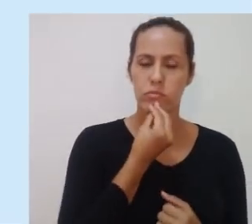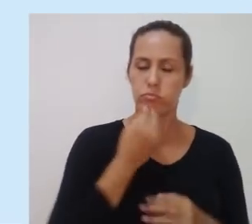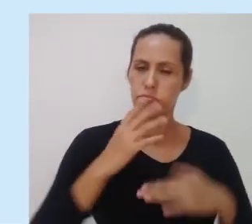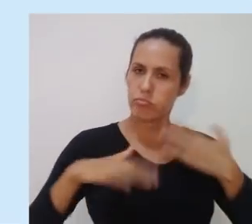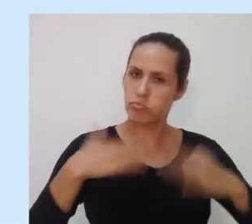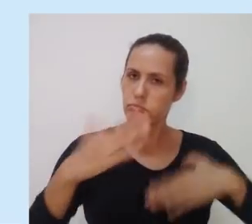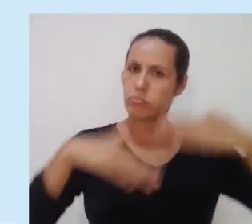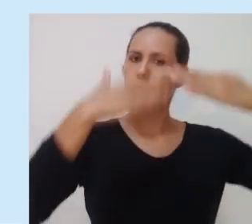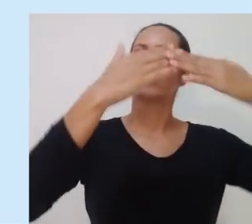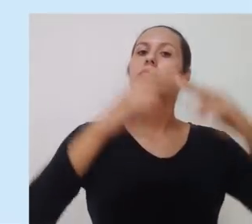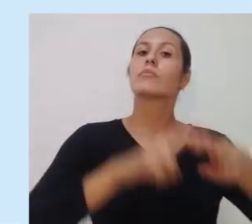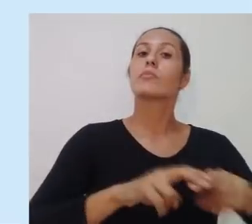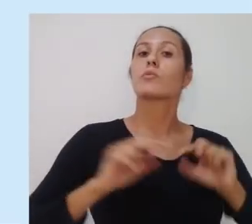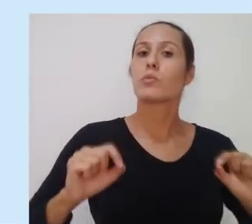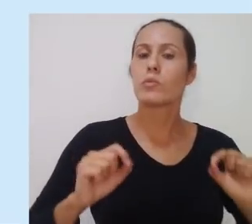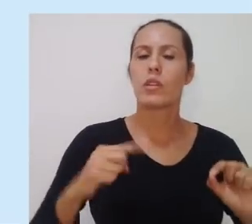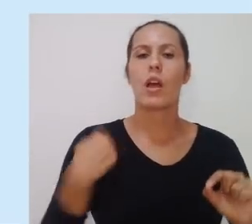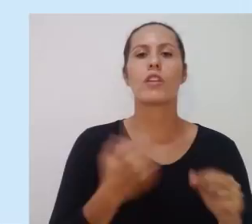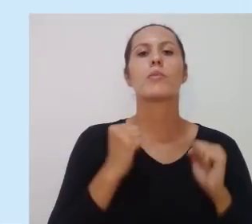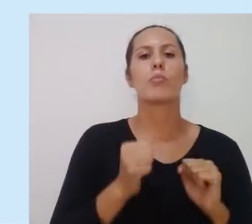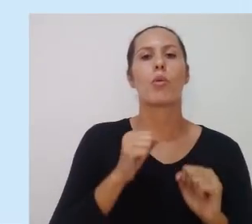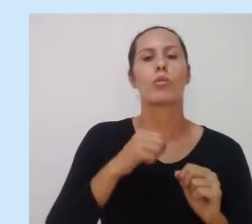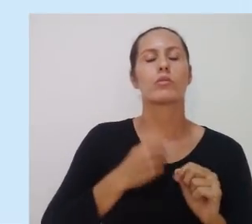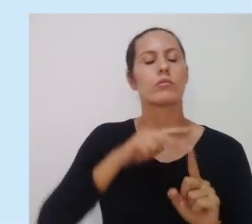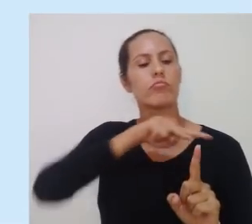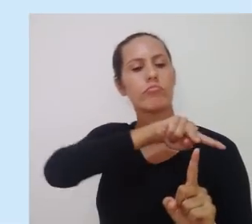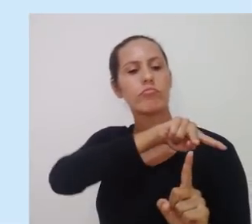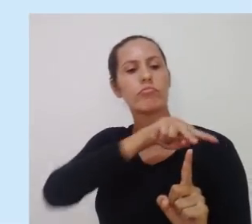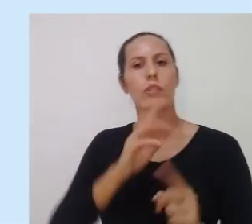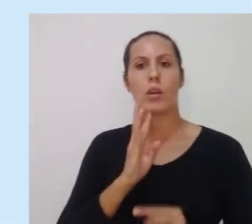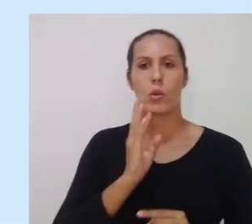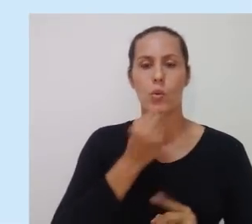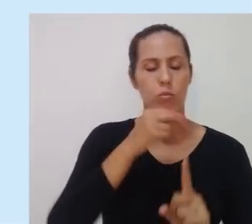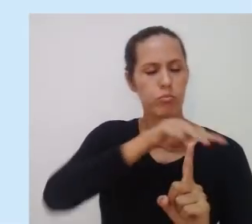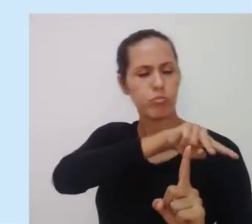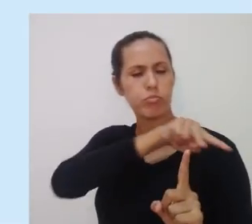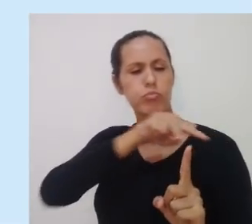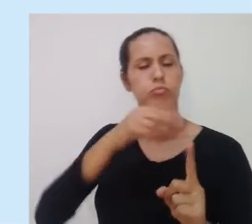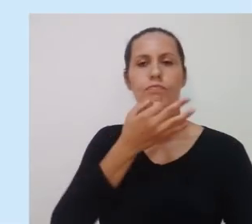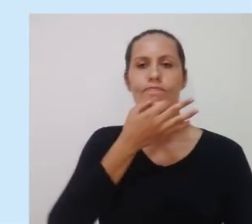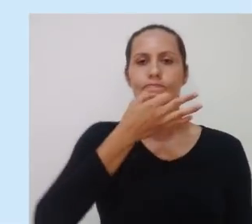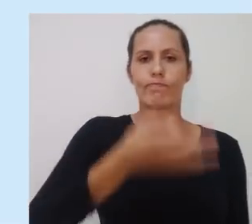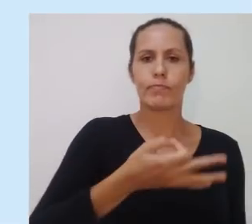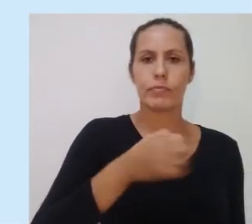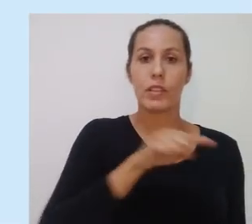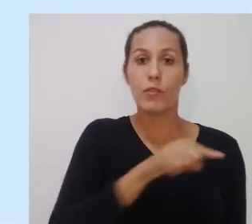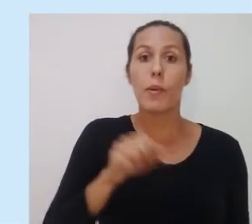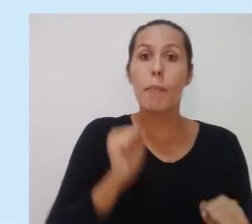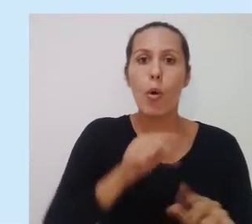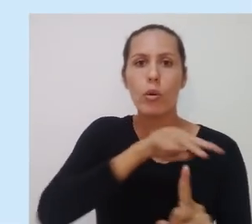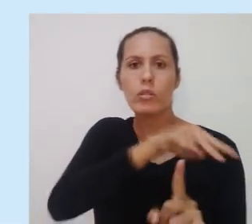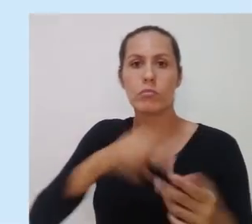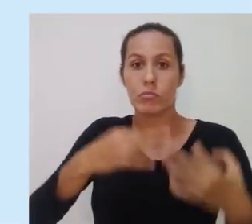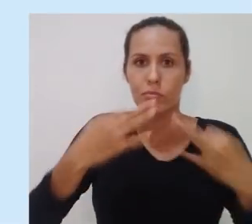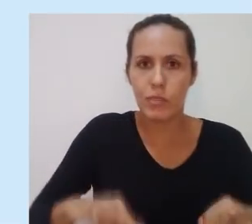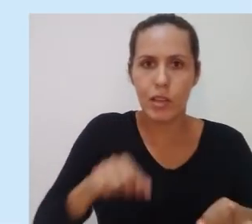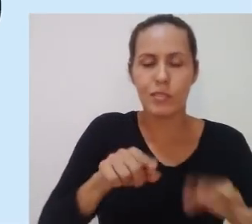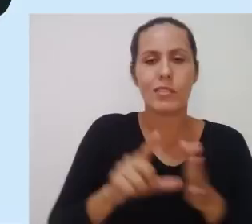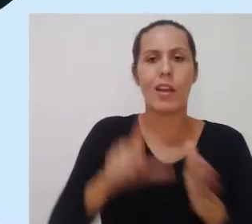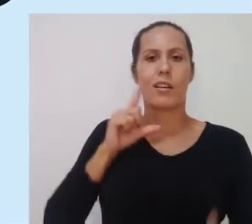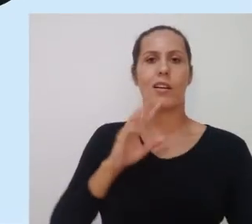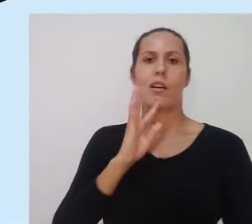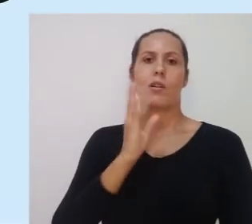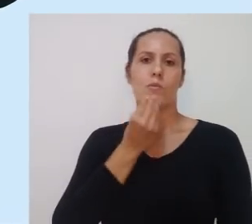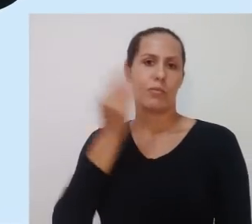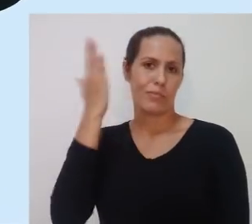para duas coisas. A primeira eu disse no começo, para que a gente possa se posicionar. E você só pode se posicionar